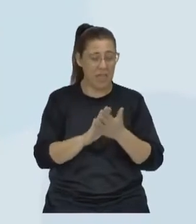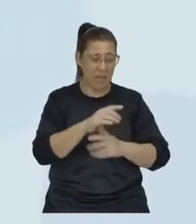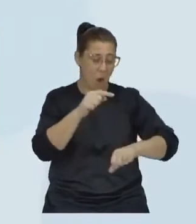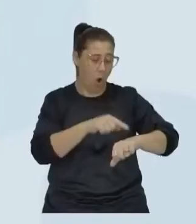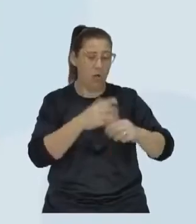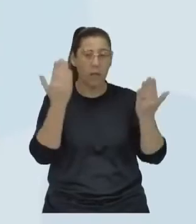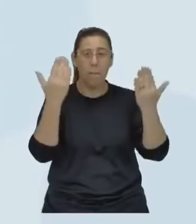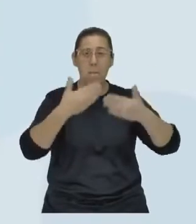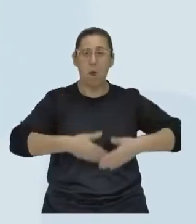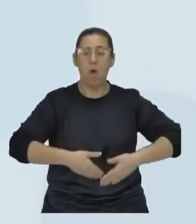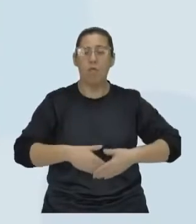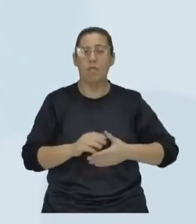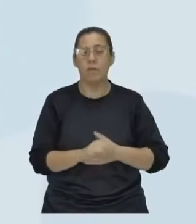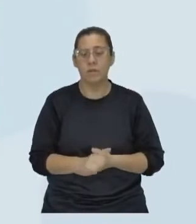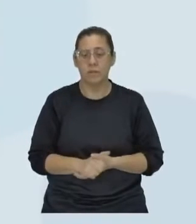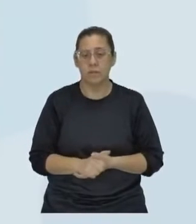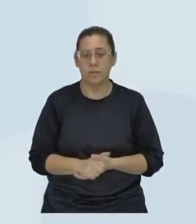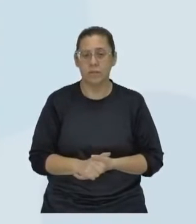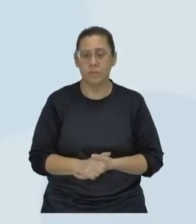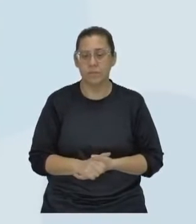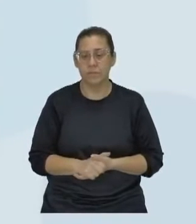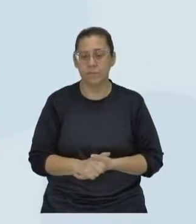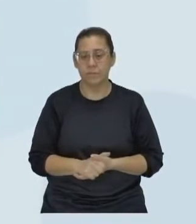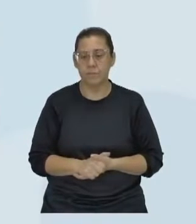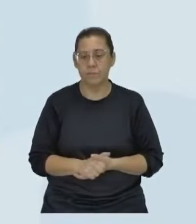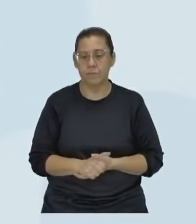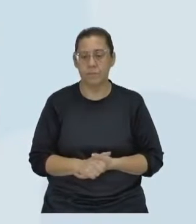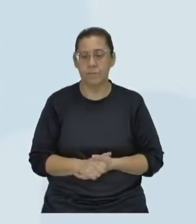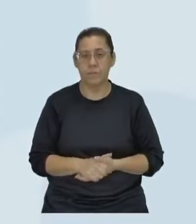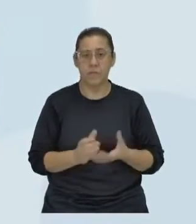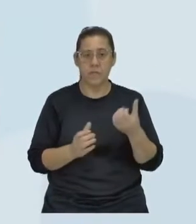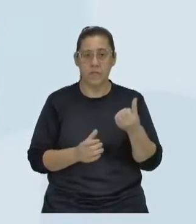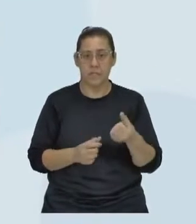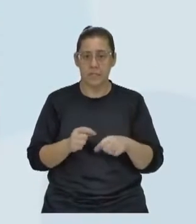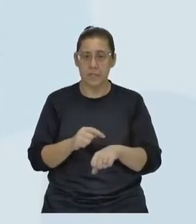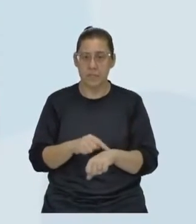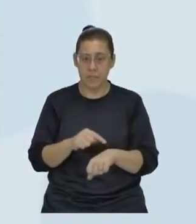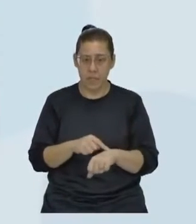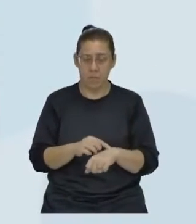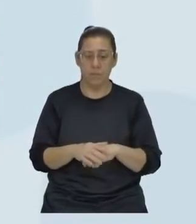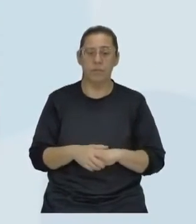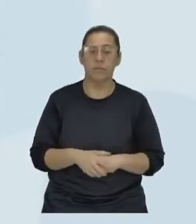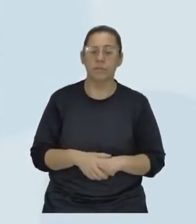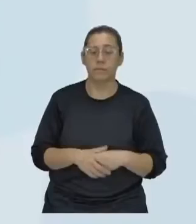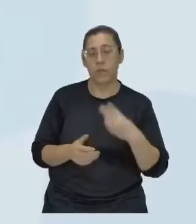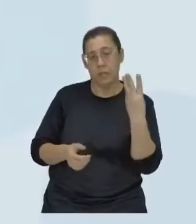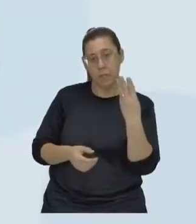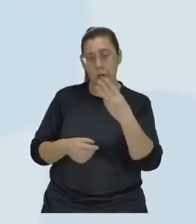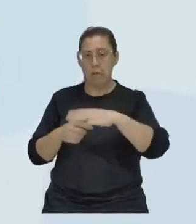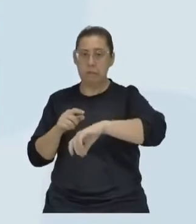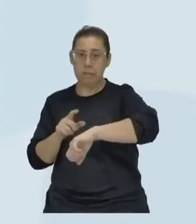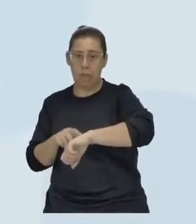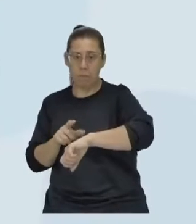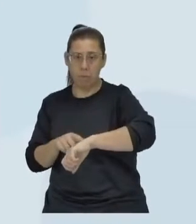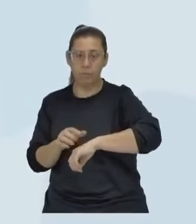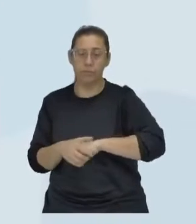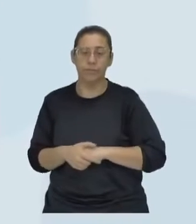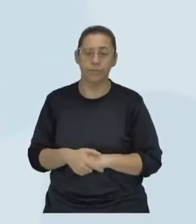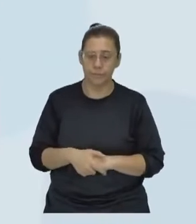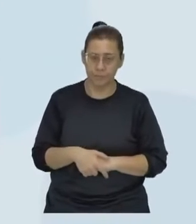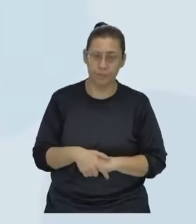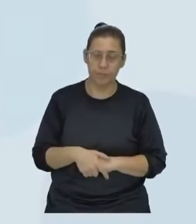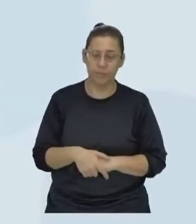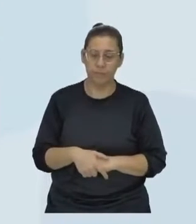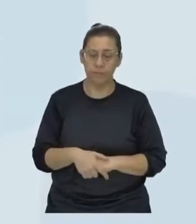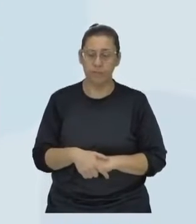que tempo? Então, o indicativo são 6 tempos. O subjuntivo são 3 tempos. Então,